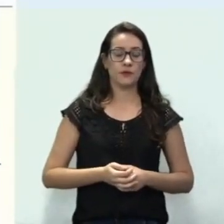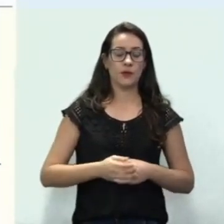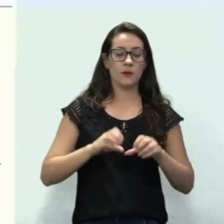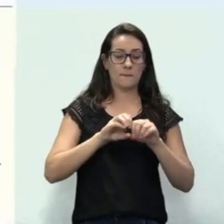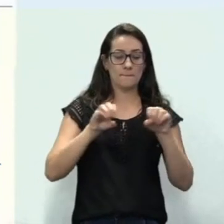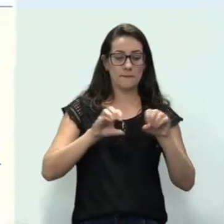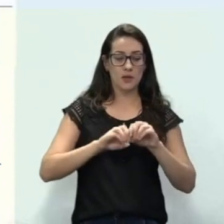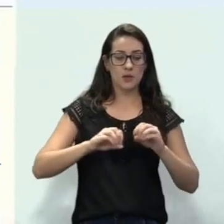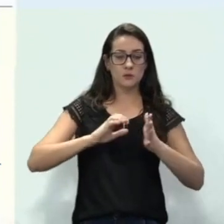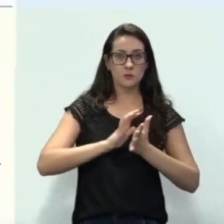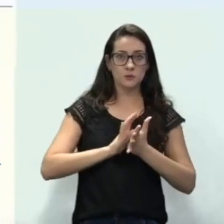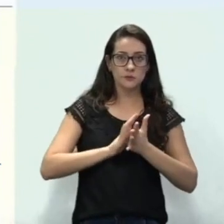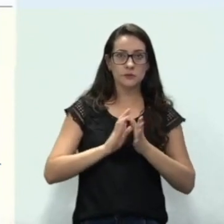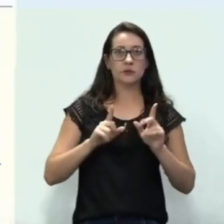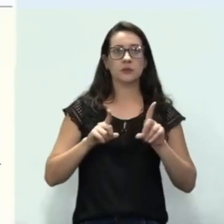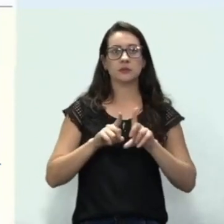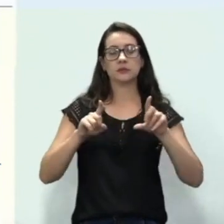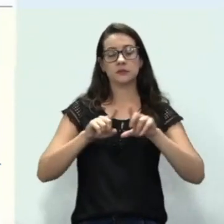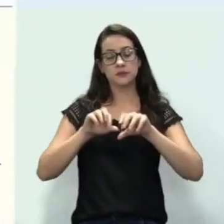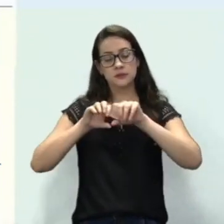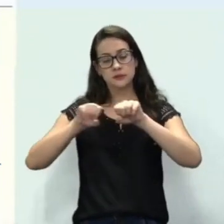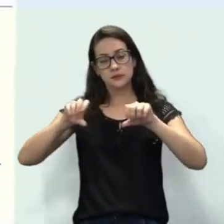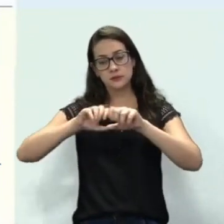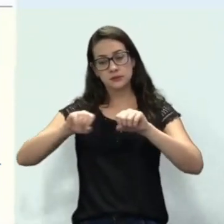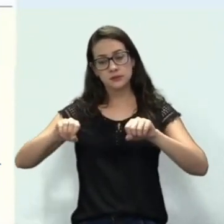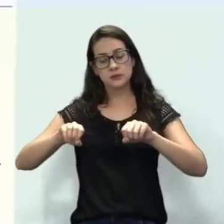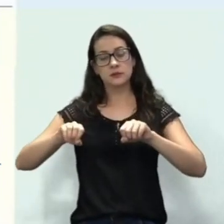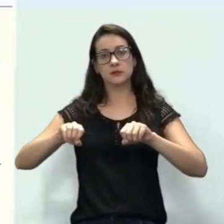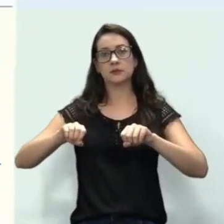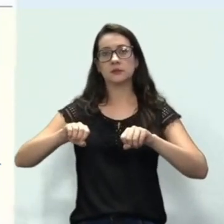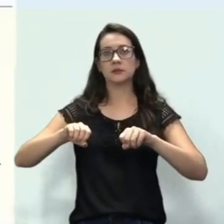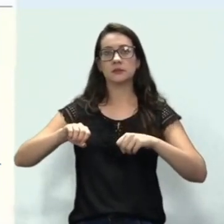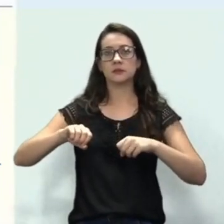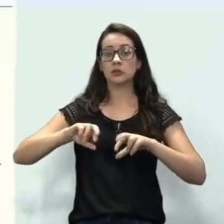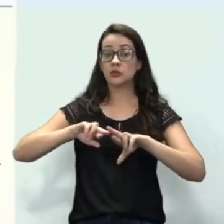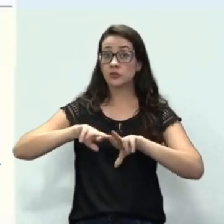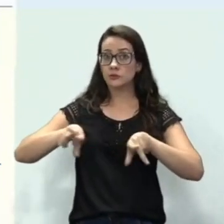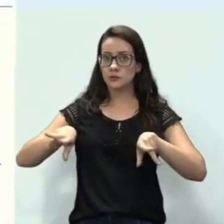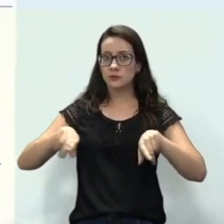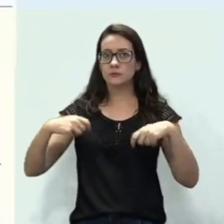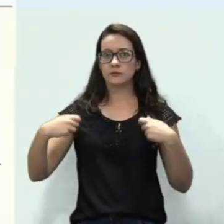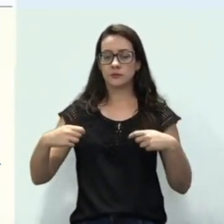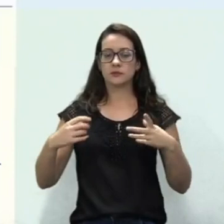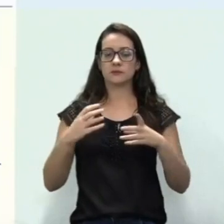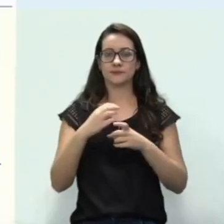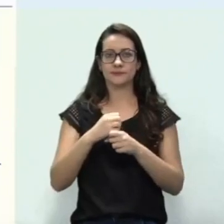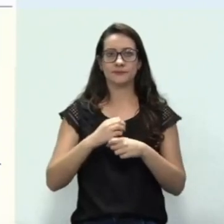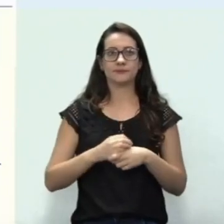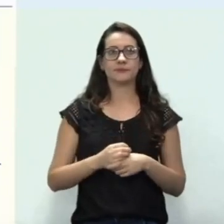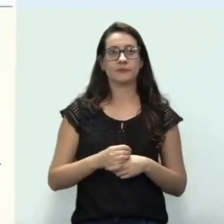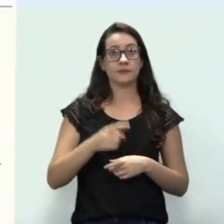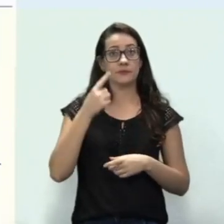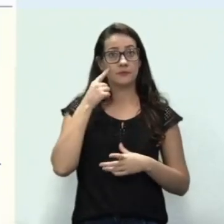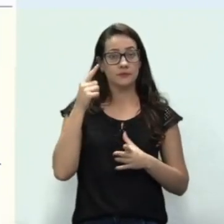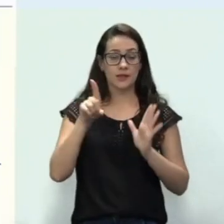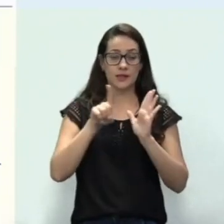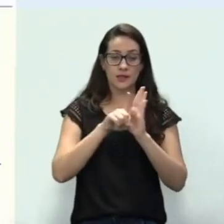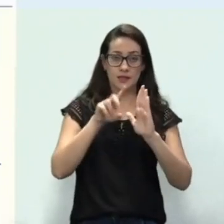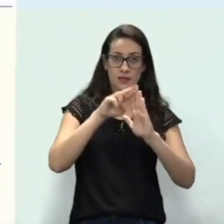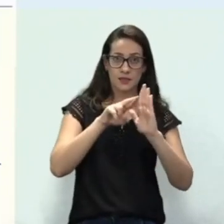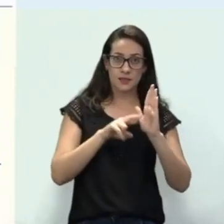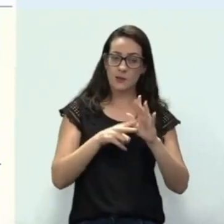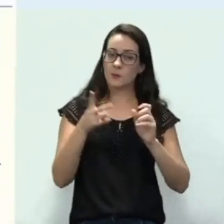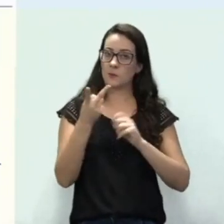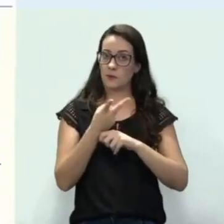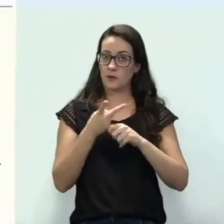tracionadas, temos que fazer verificações diferentes. Então, não se esqueçam sempre de recorrer à norma técnica e de fazer todas